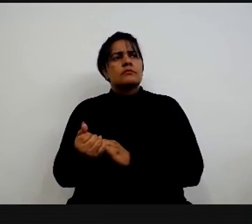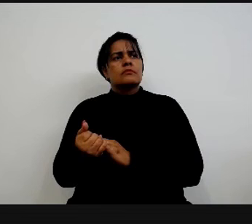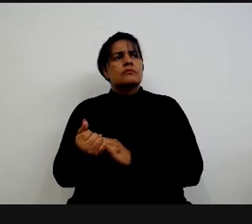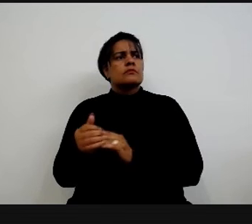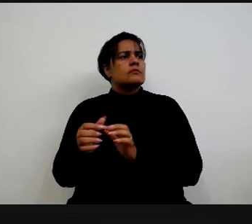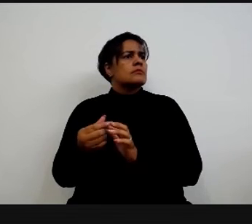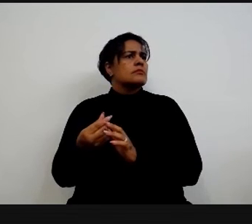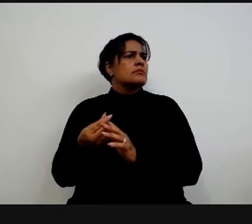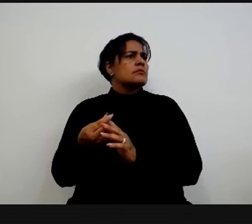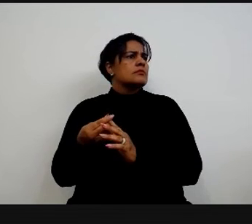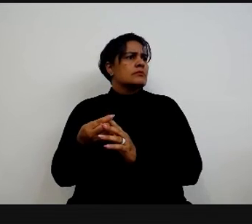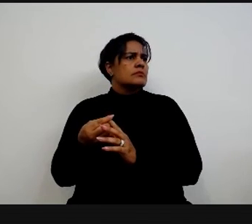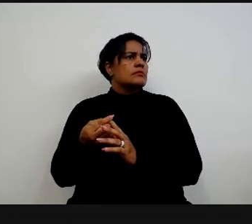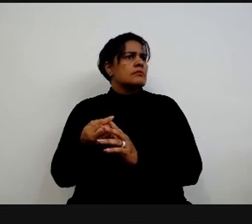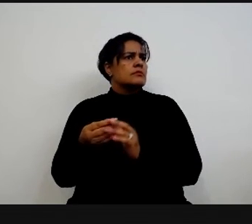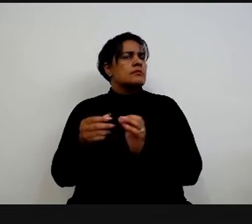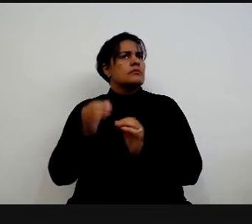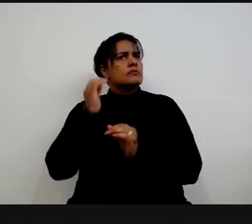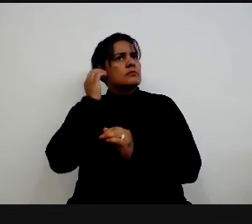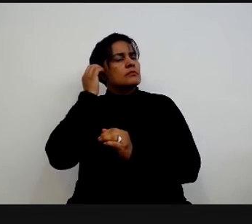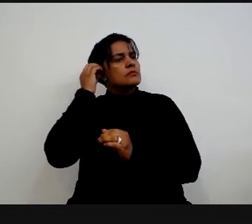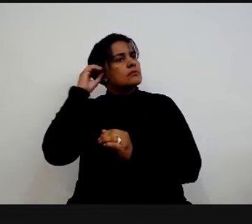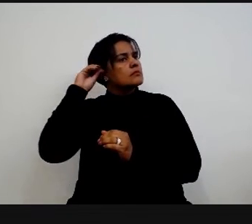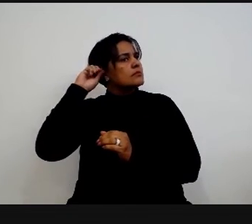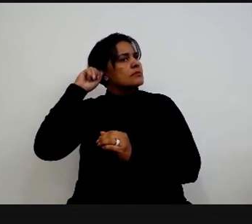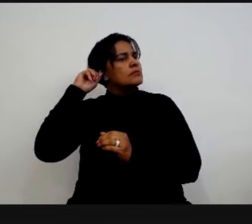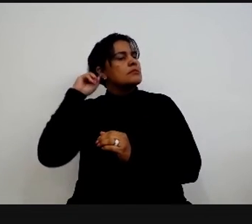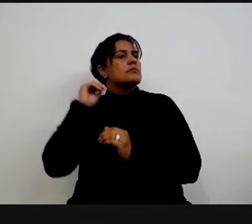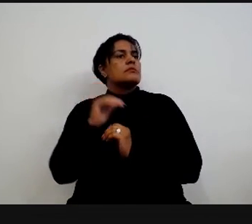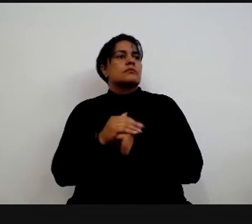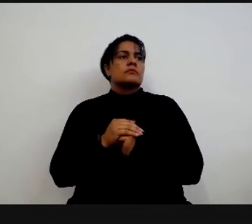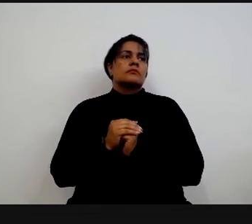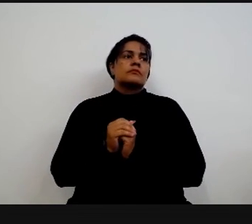Certo. Eu só peço que seja breve, porque a gente já... Pois não, por favor.